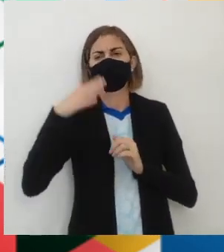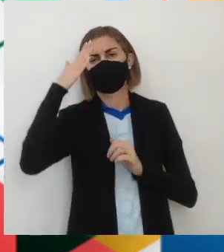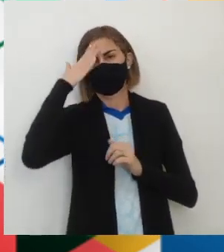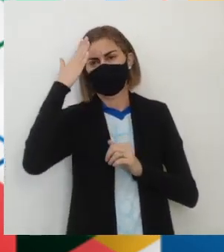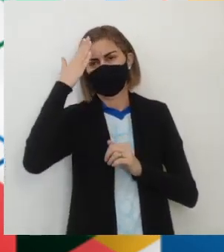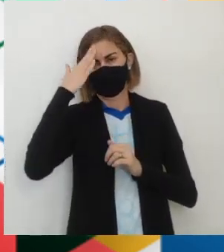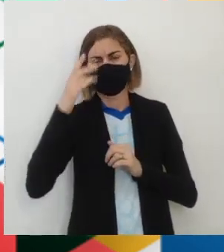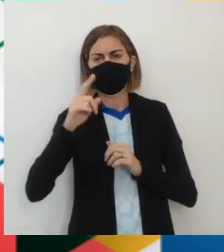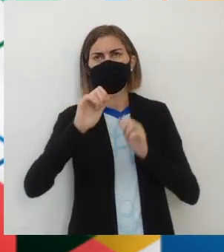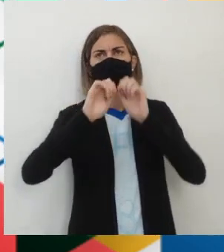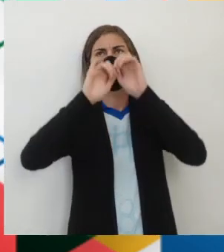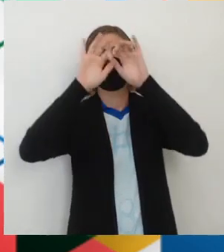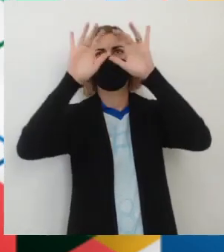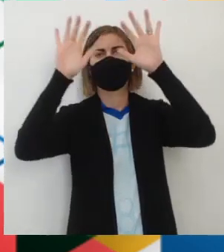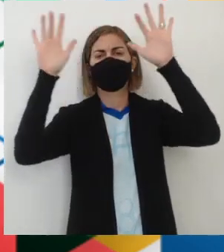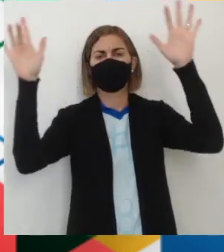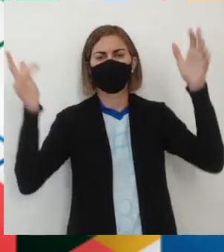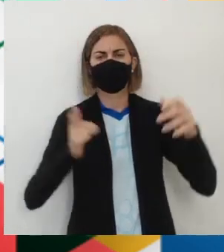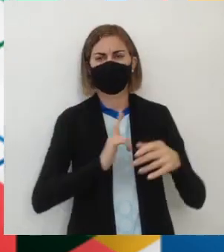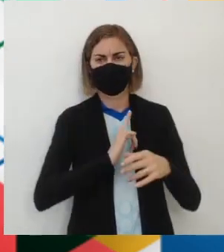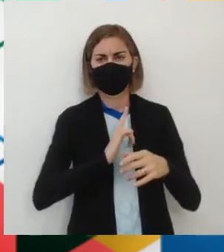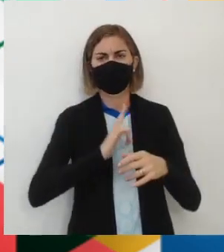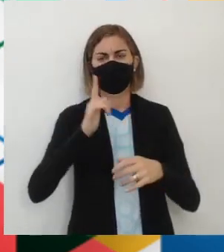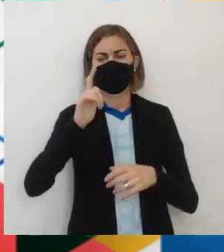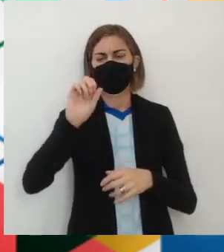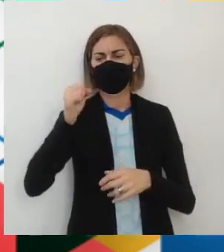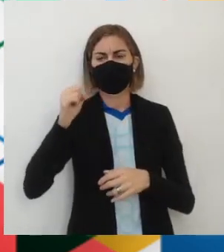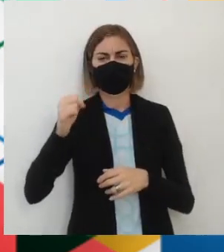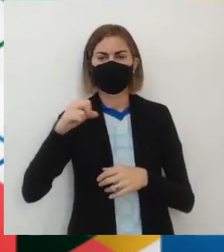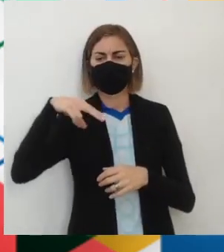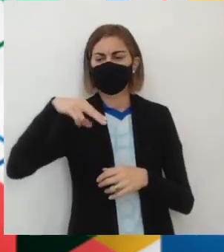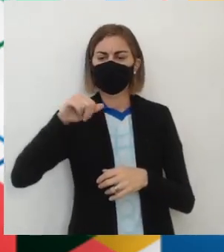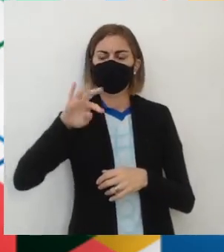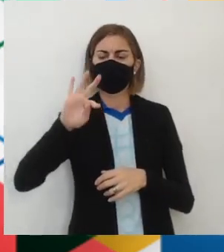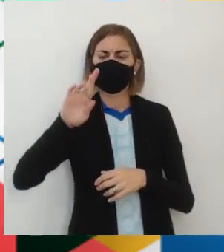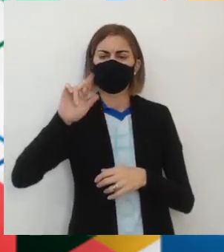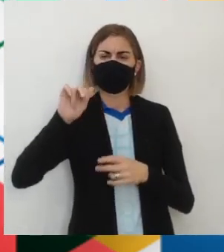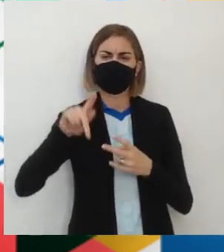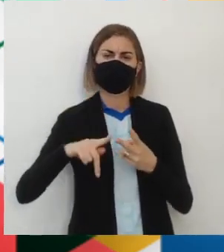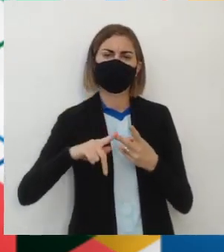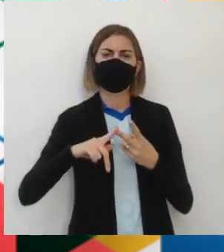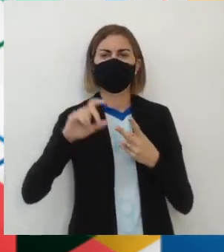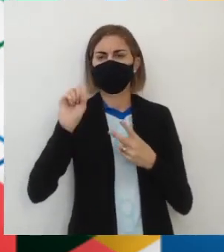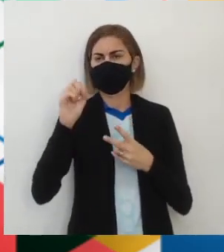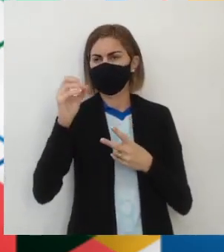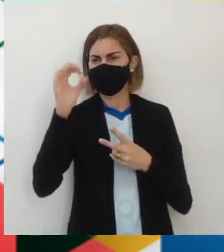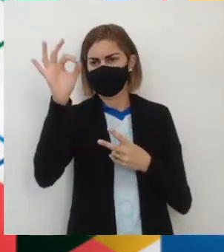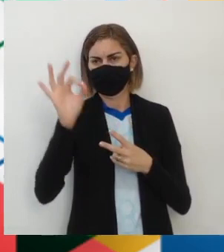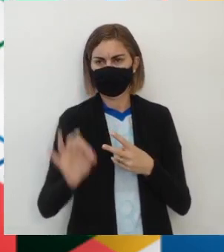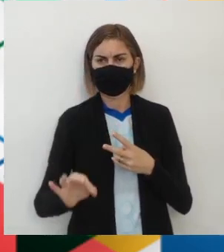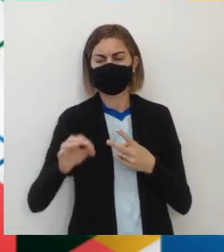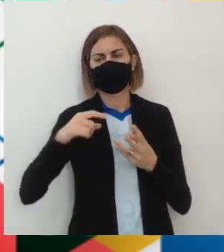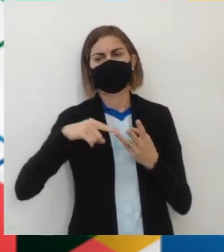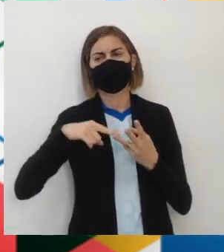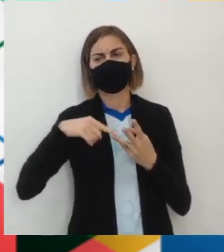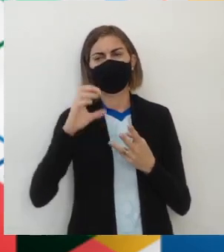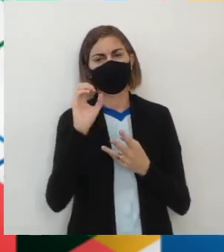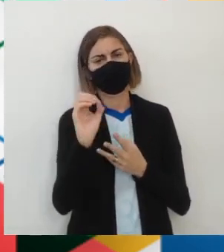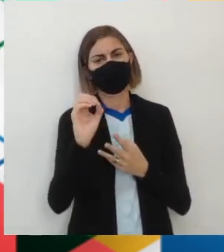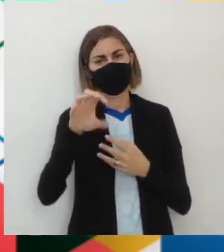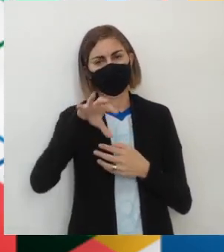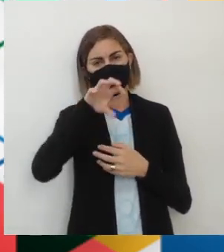a atmosfera ela é composta por gases como nitrogênio, cerca de 80%, temos ainda